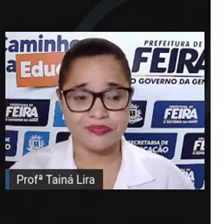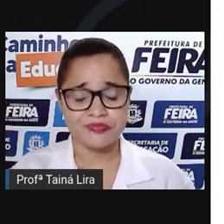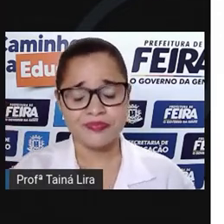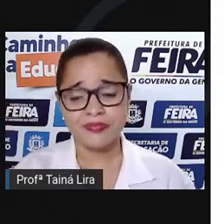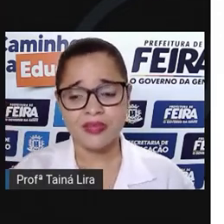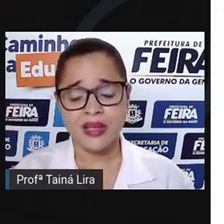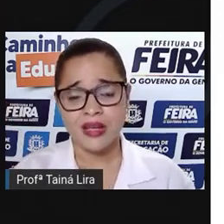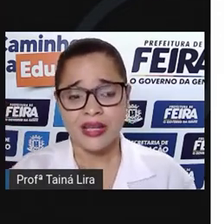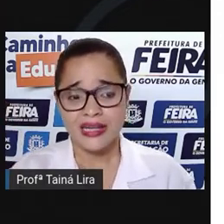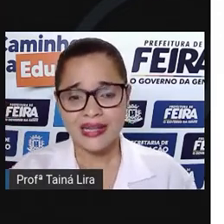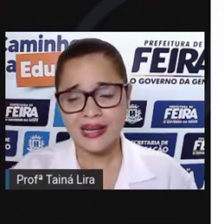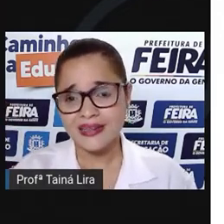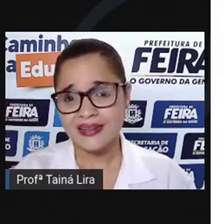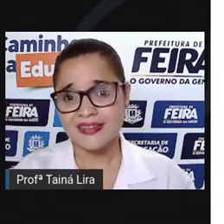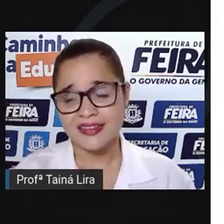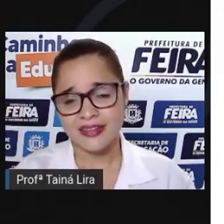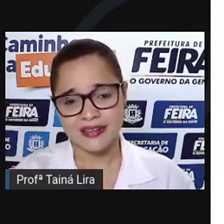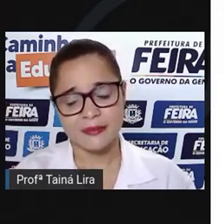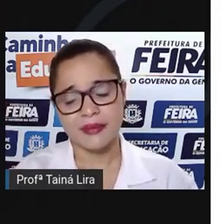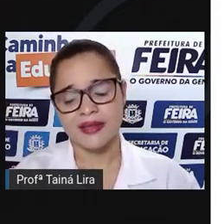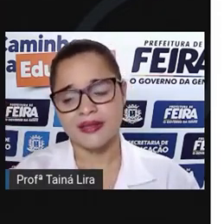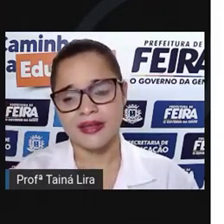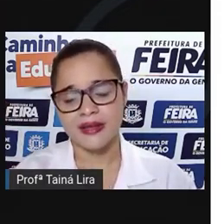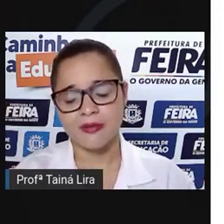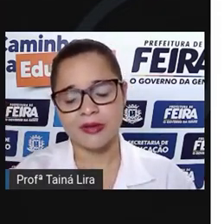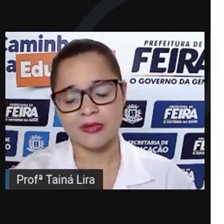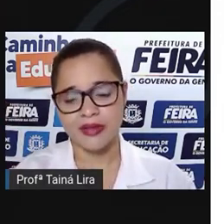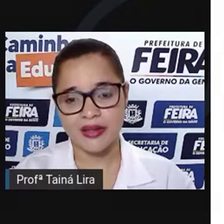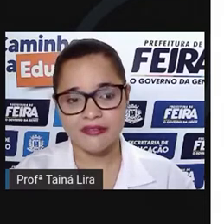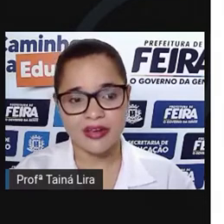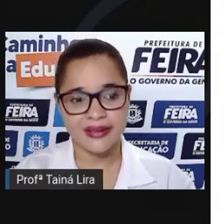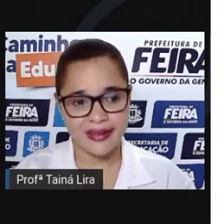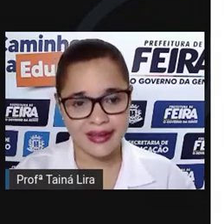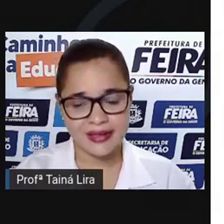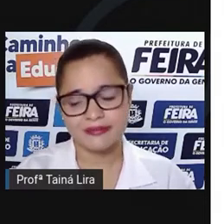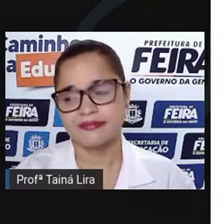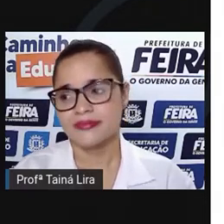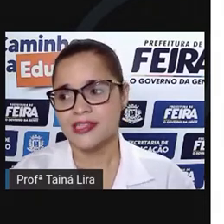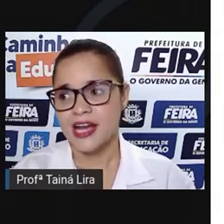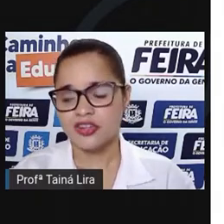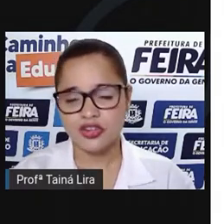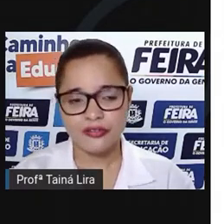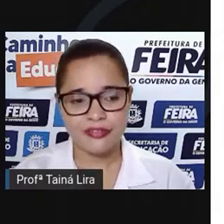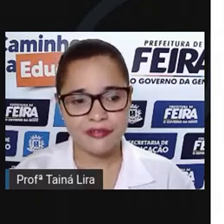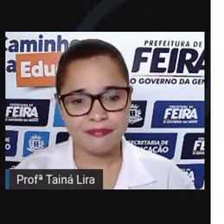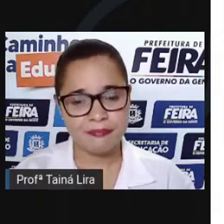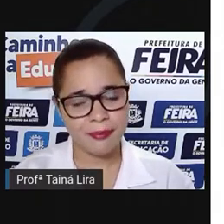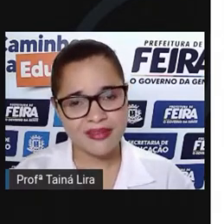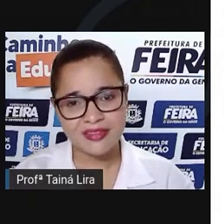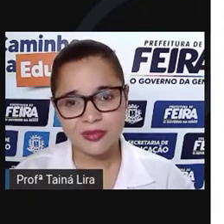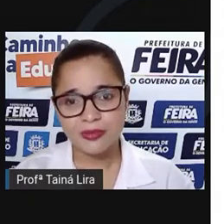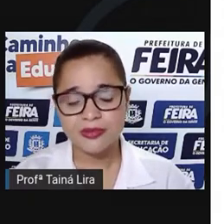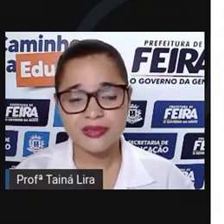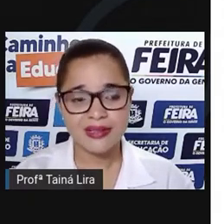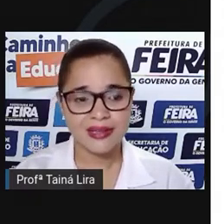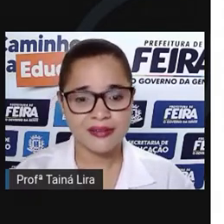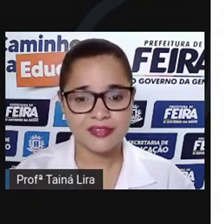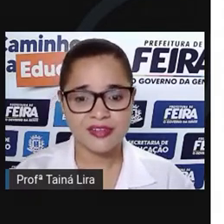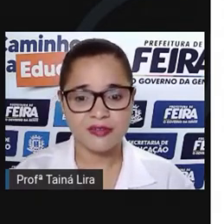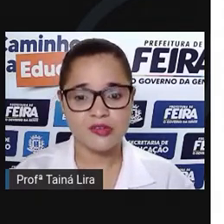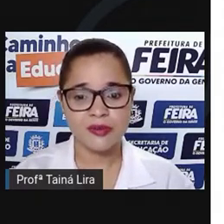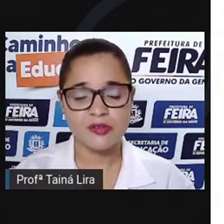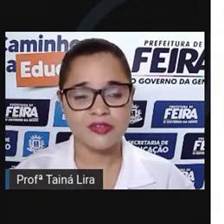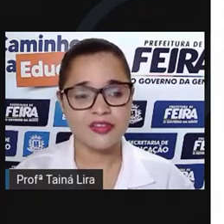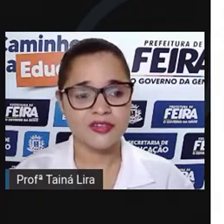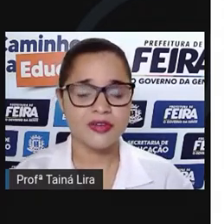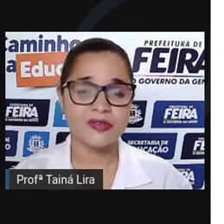nasceu lá na Síria também né quando teve a guerra a gente ia passando muito na